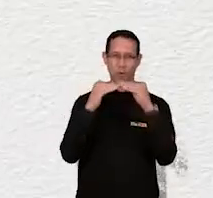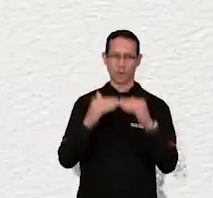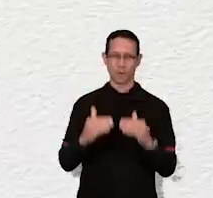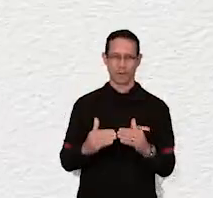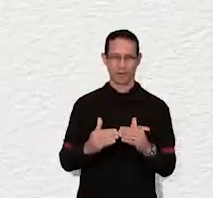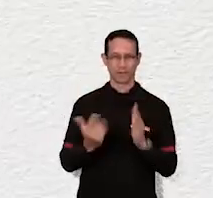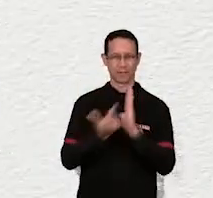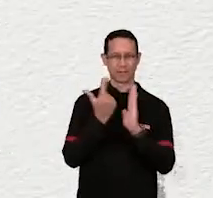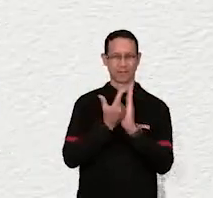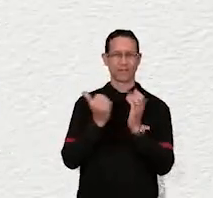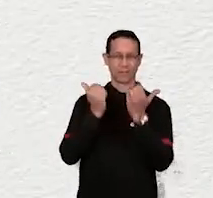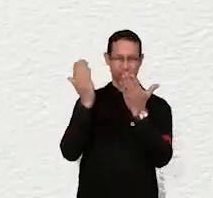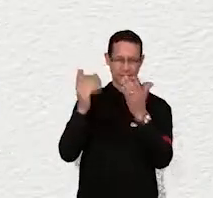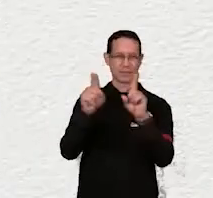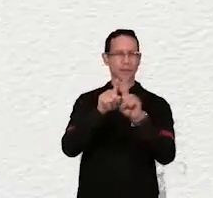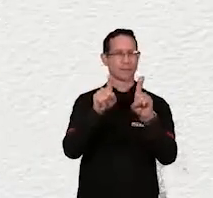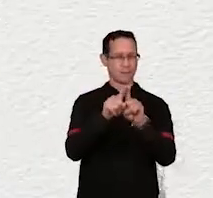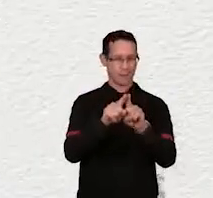literatura internacional.